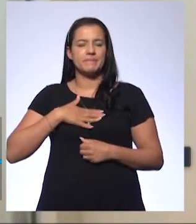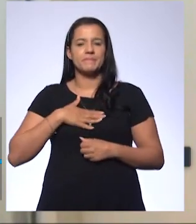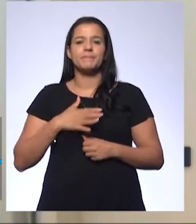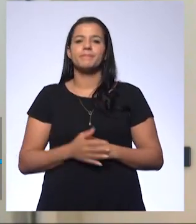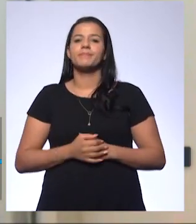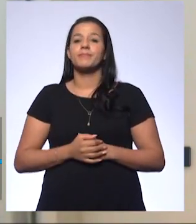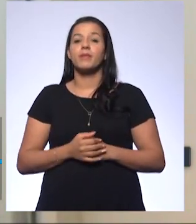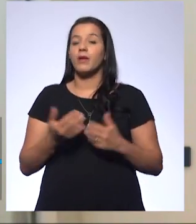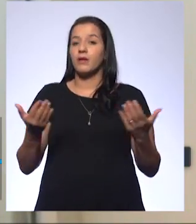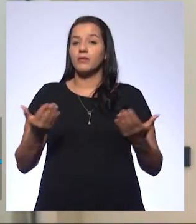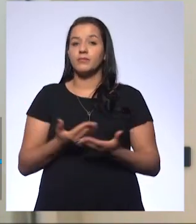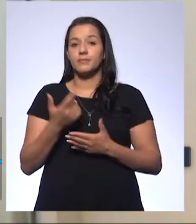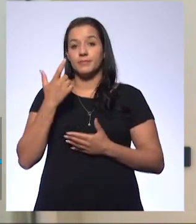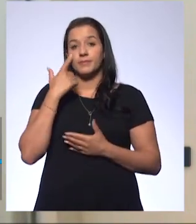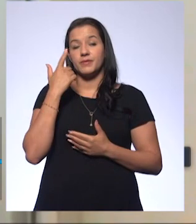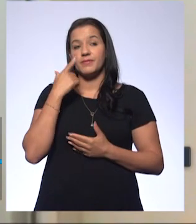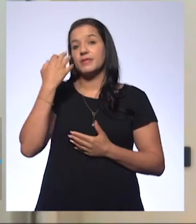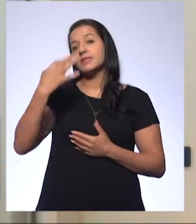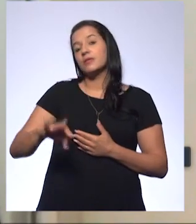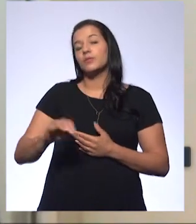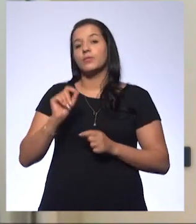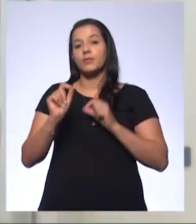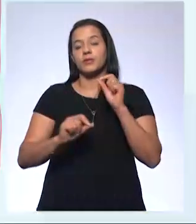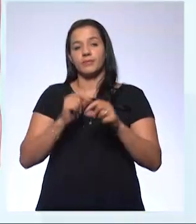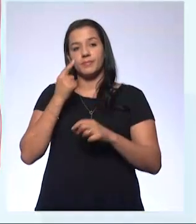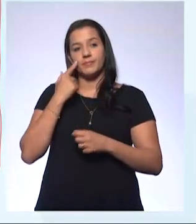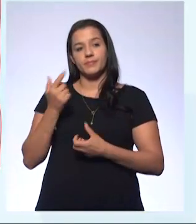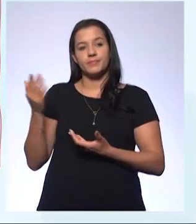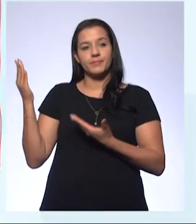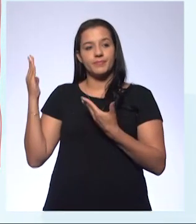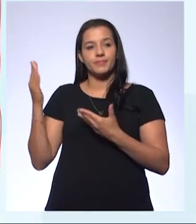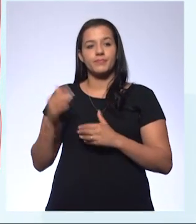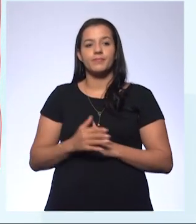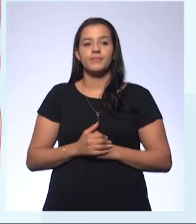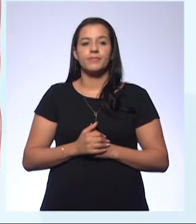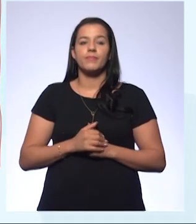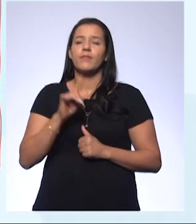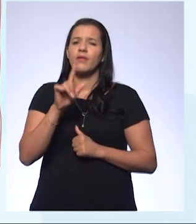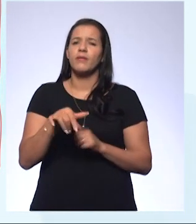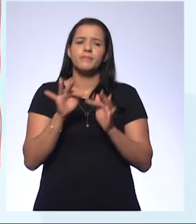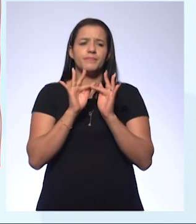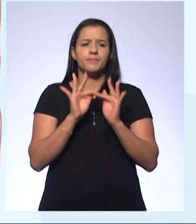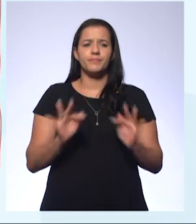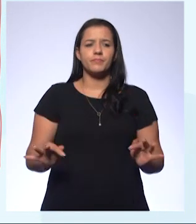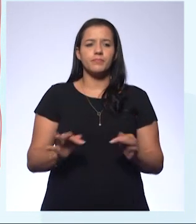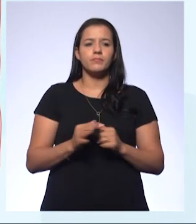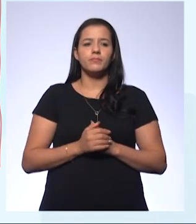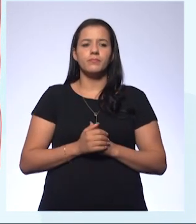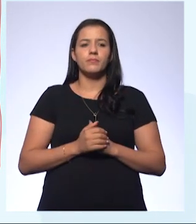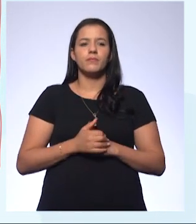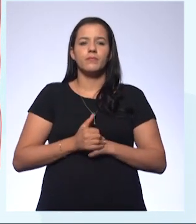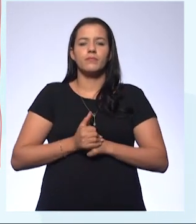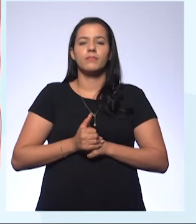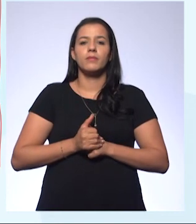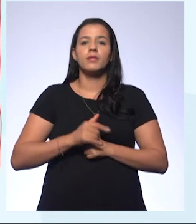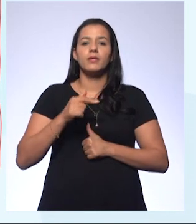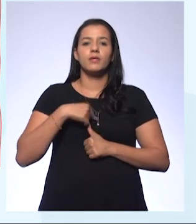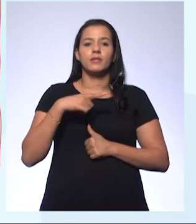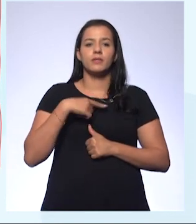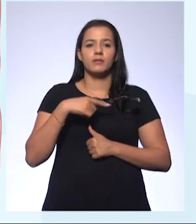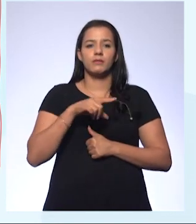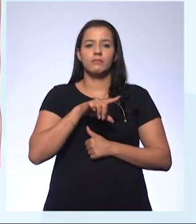Muito bem. É isso aí. Tá legal. Agradeço a interação de todos, é bem legal mesmo ter